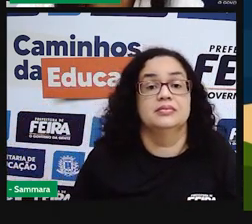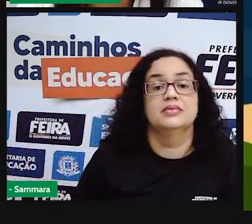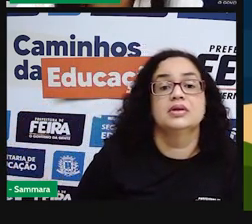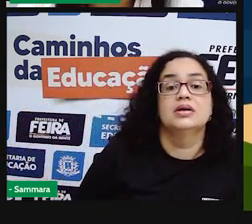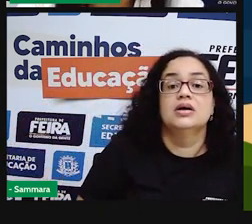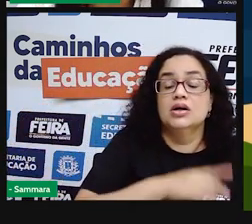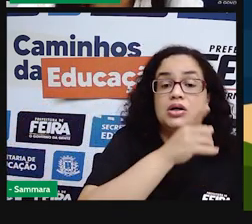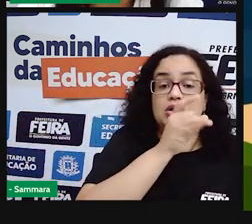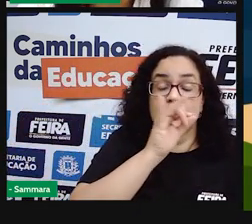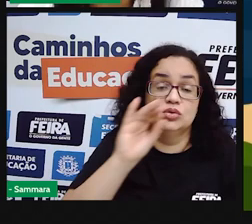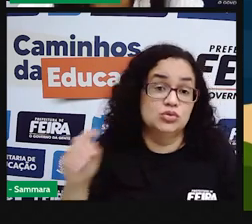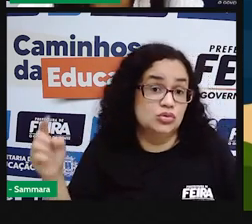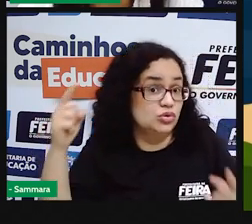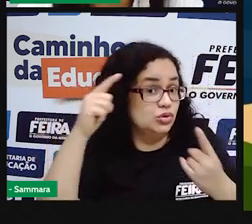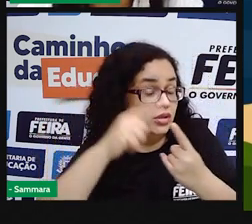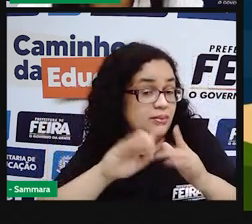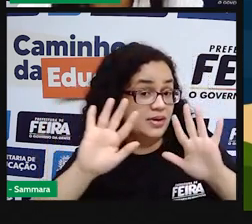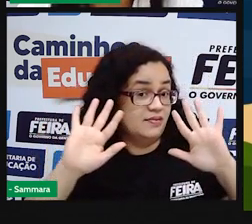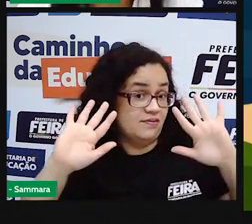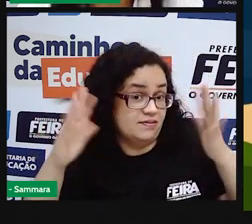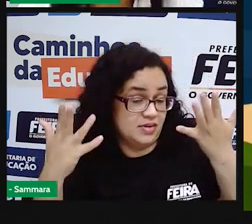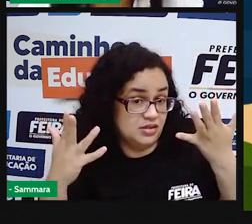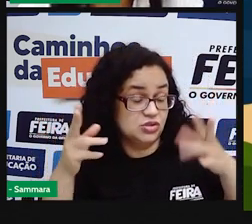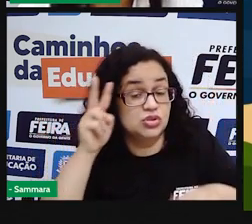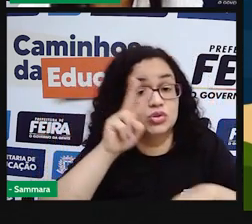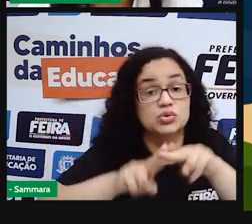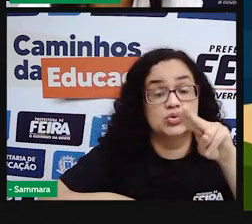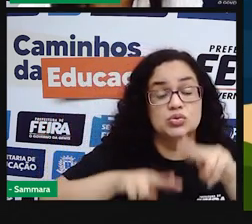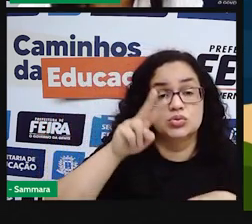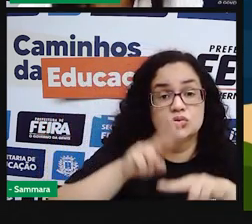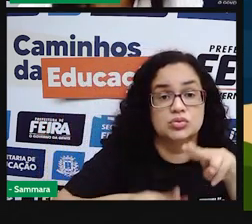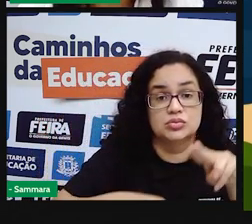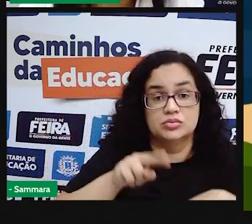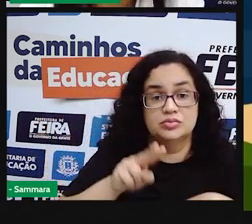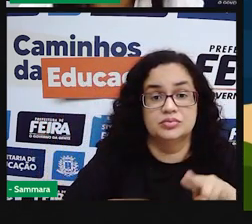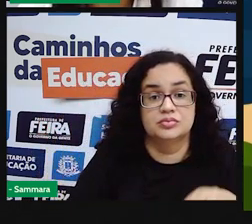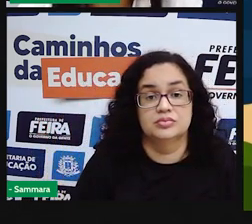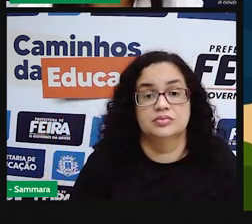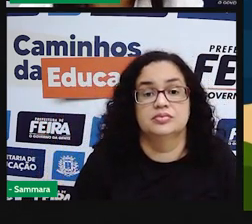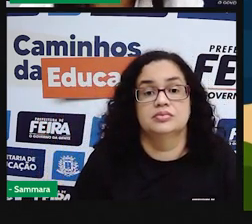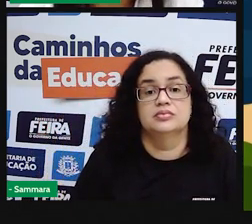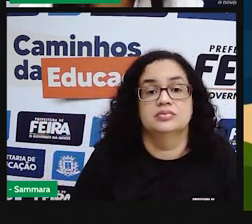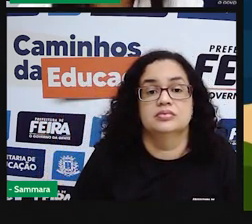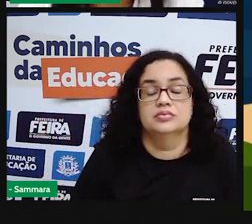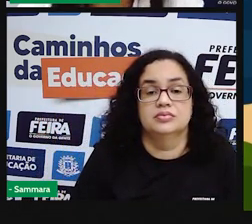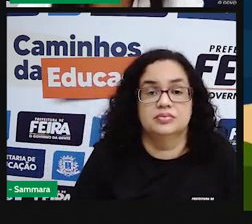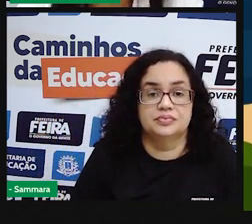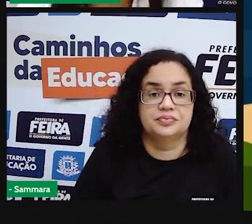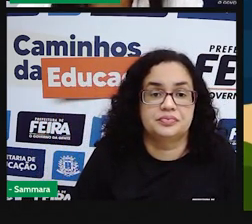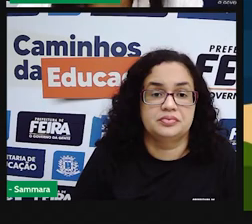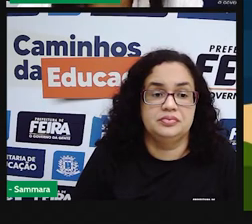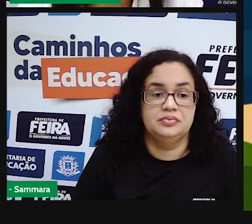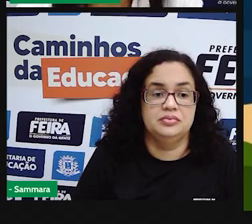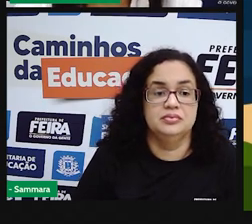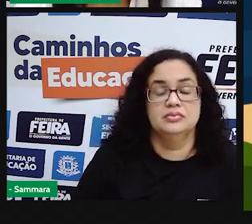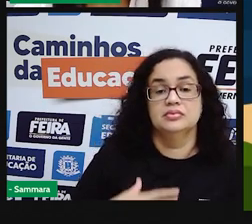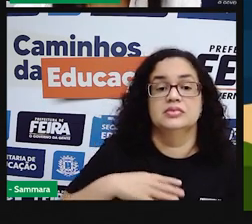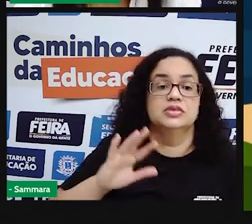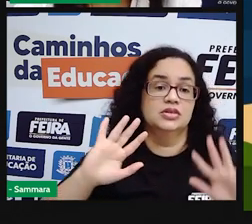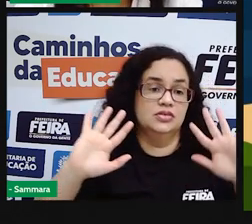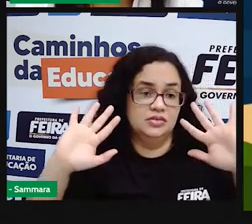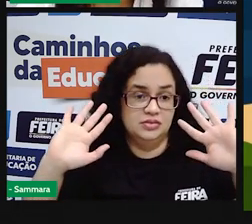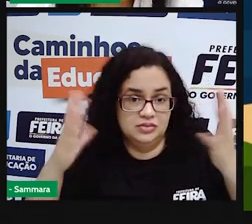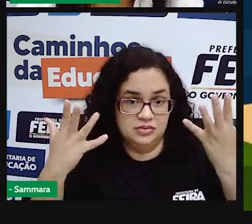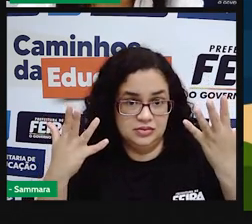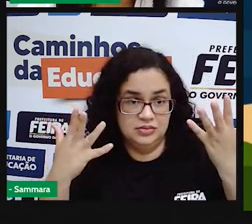típicas dessa festa que nos oferece aí tanta beleza, tanta alegria, tanta cor, né? Festas aí que foram